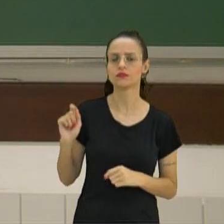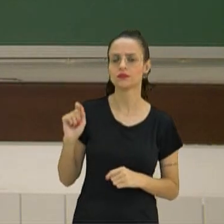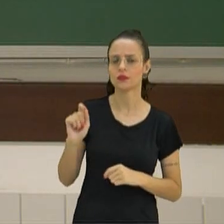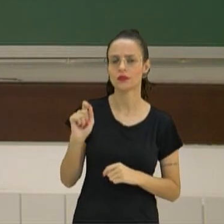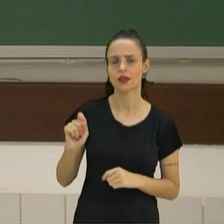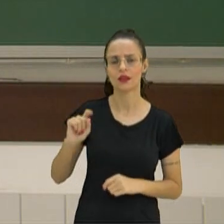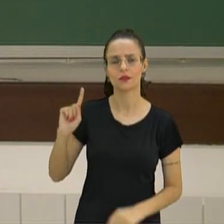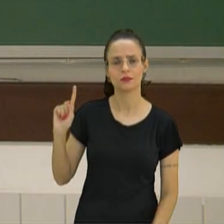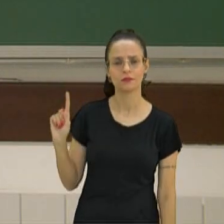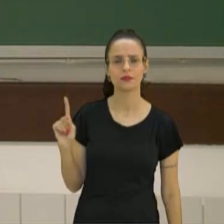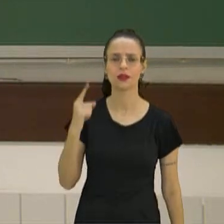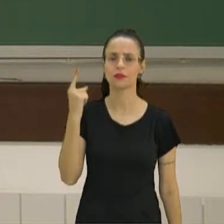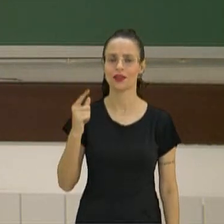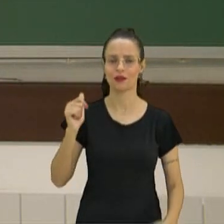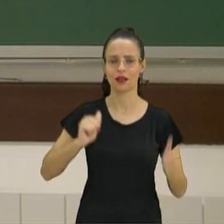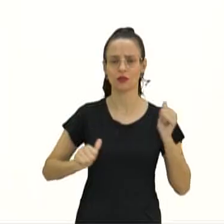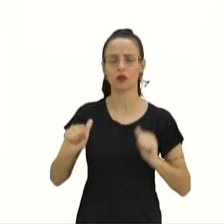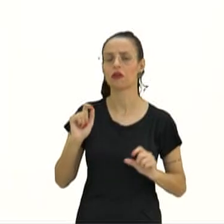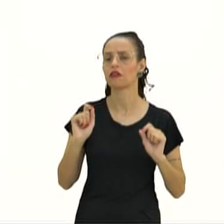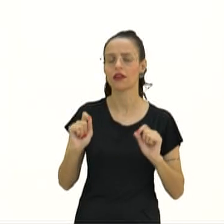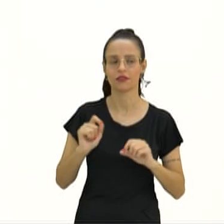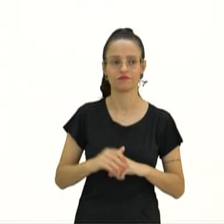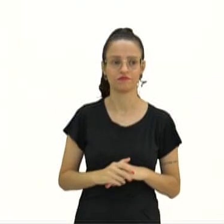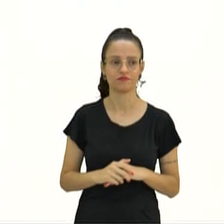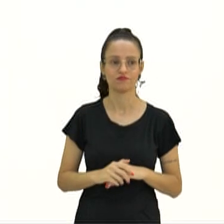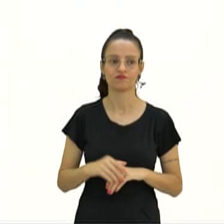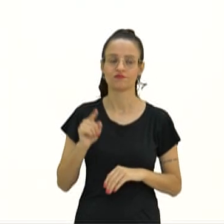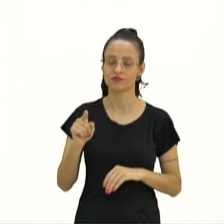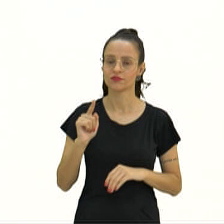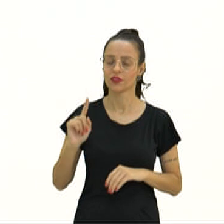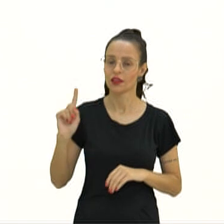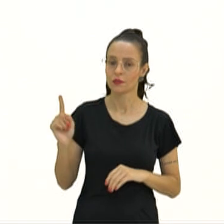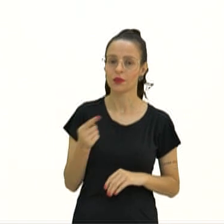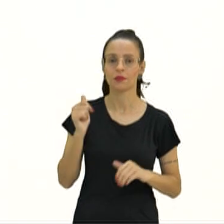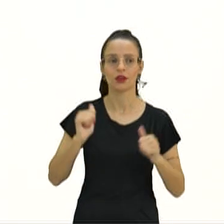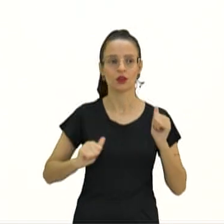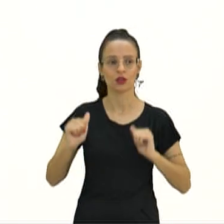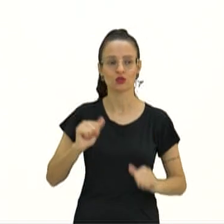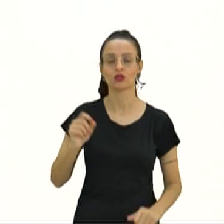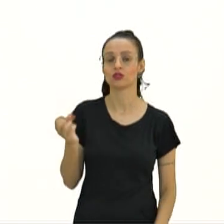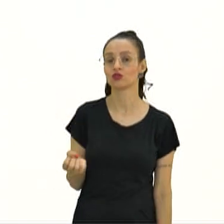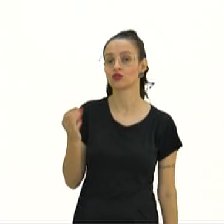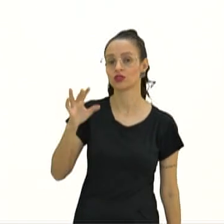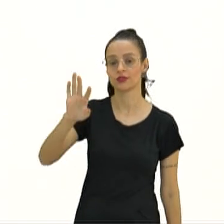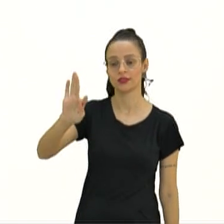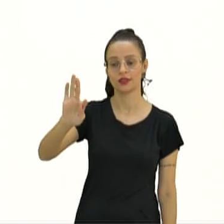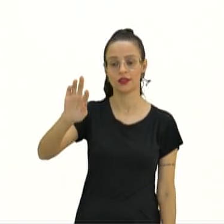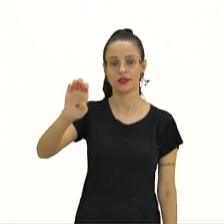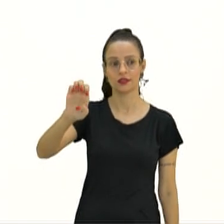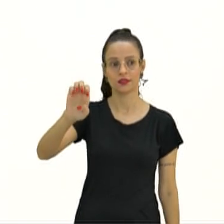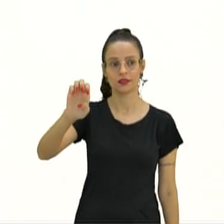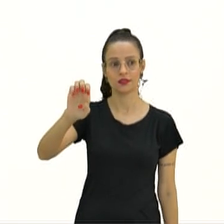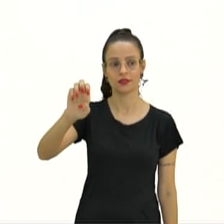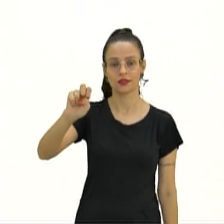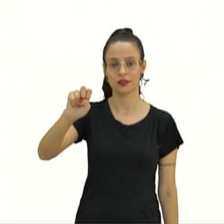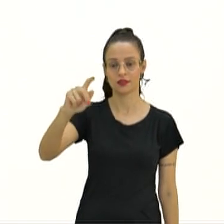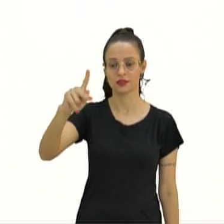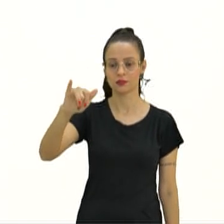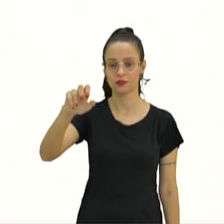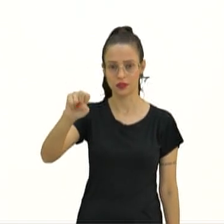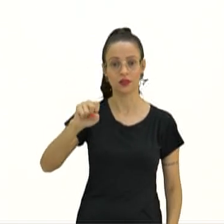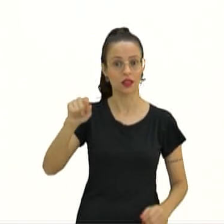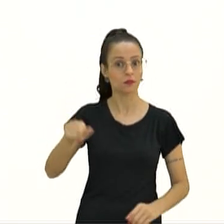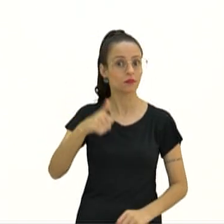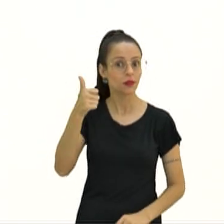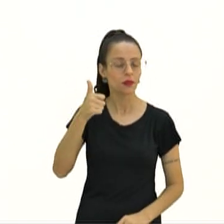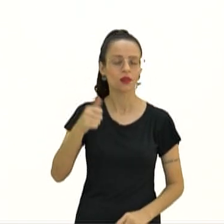foi o primeiro ator? Olha lá. A figura do ator surge com Téspis, que foi o primeiro a assumir a